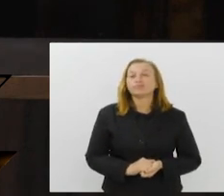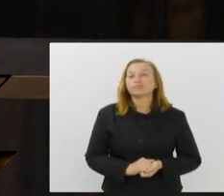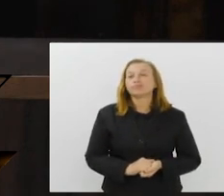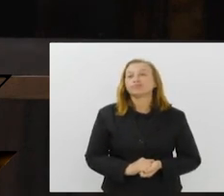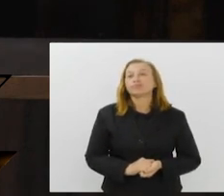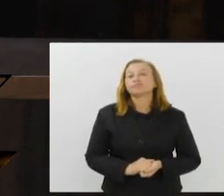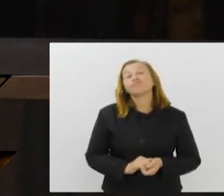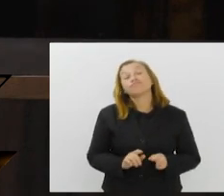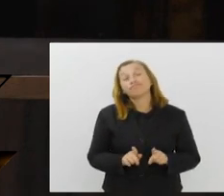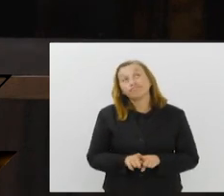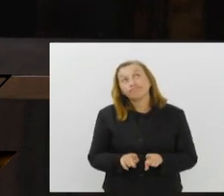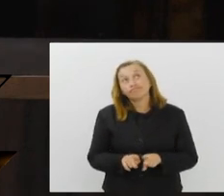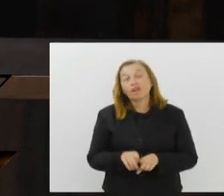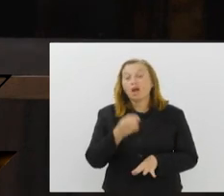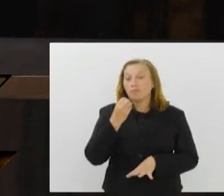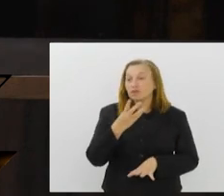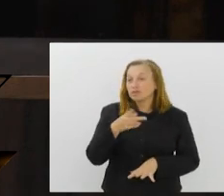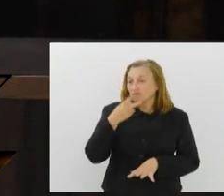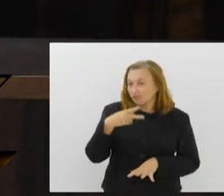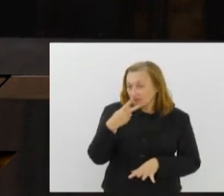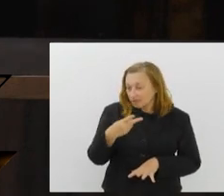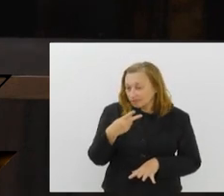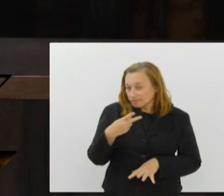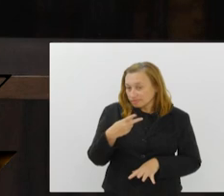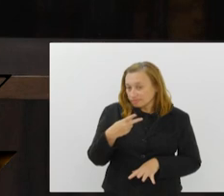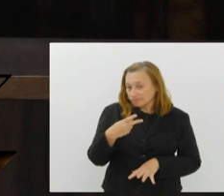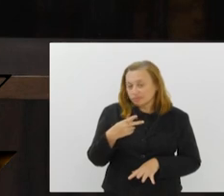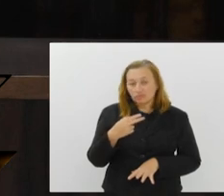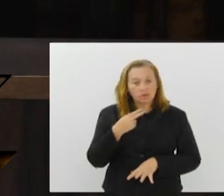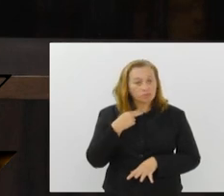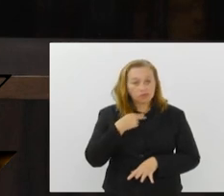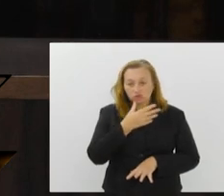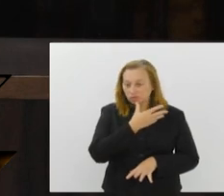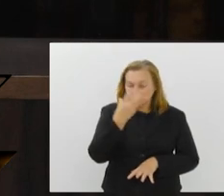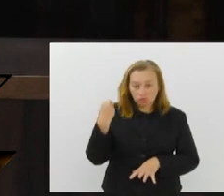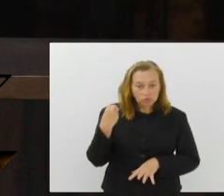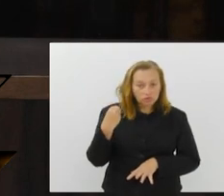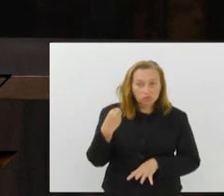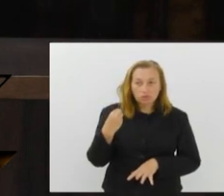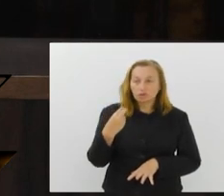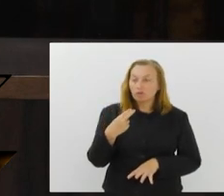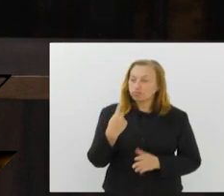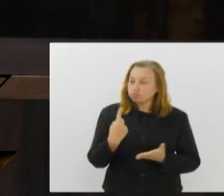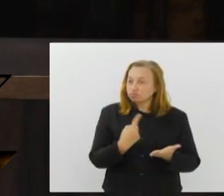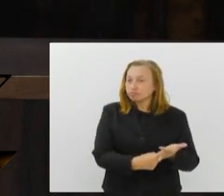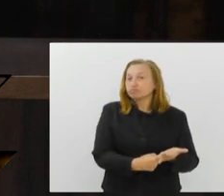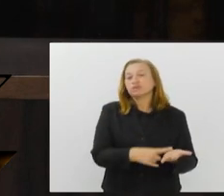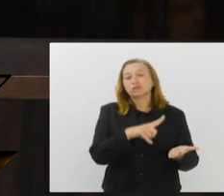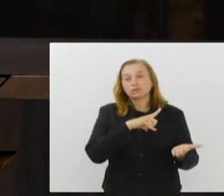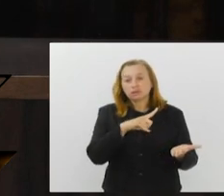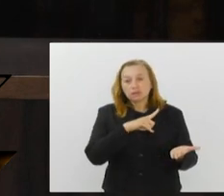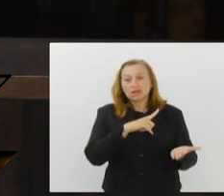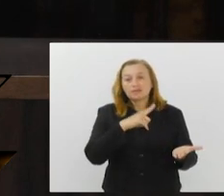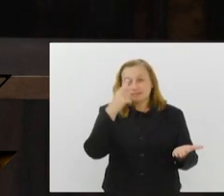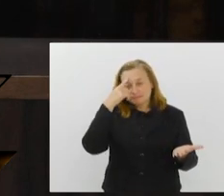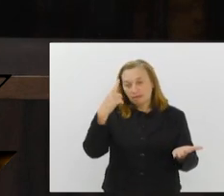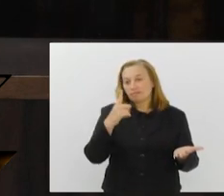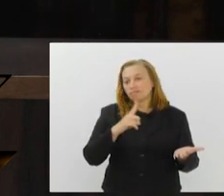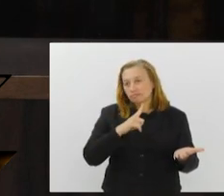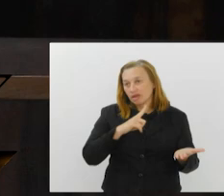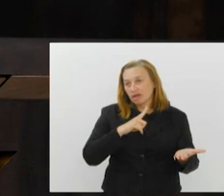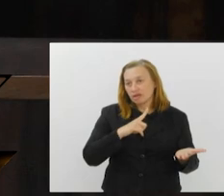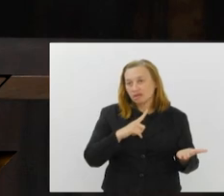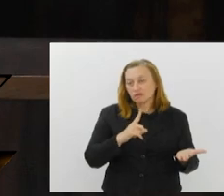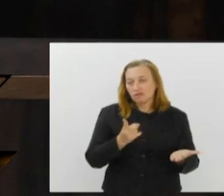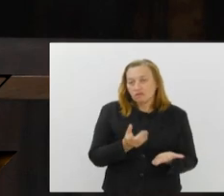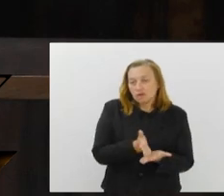também é bom que se diga isso não se pode omitir isso é um homem comprometido tem seus ideais não fica em cima do